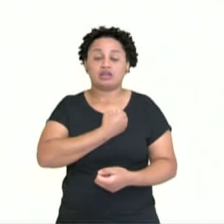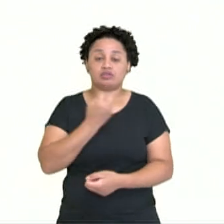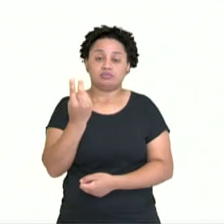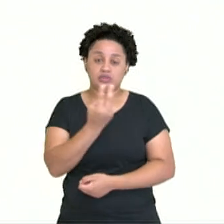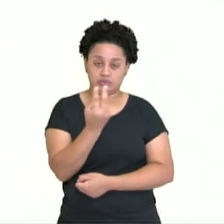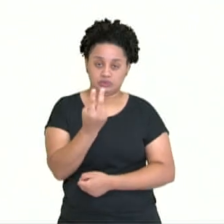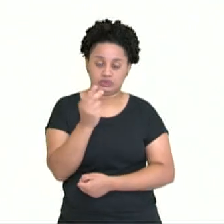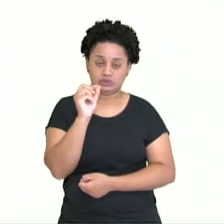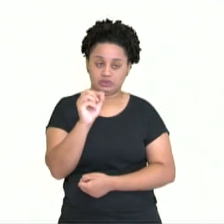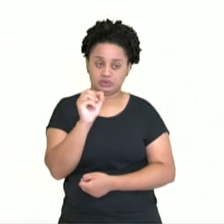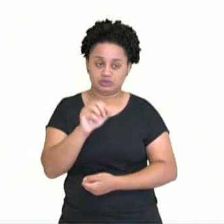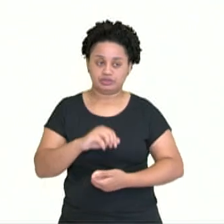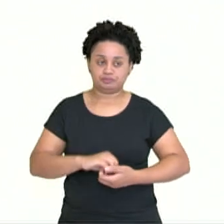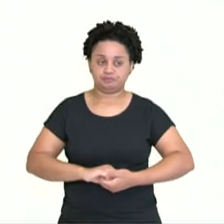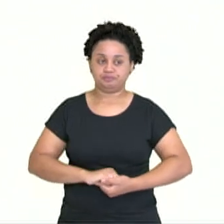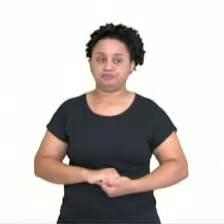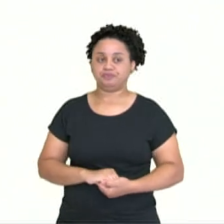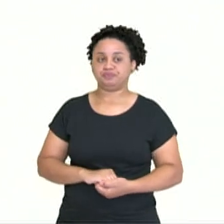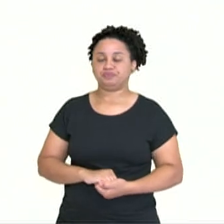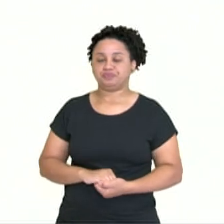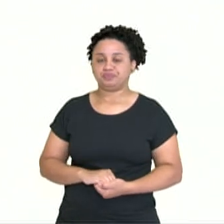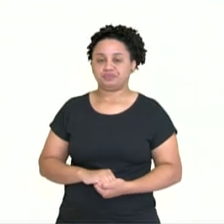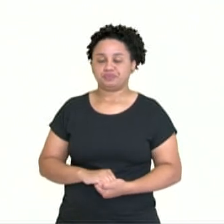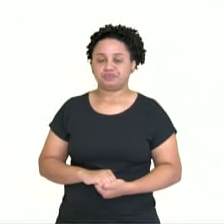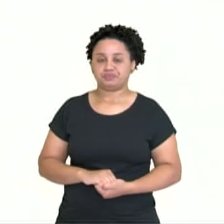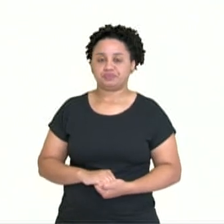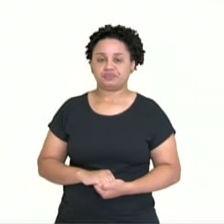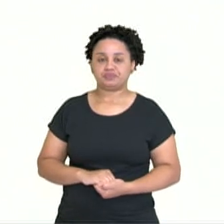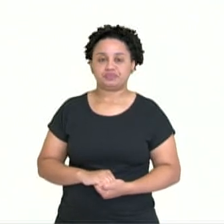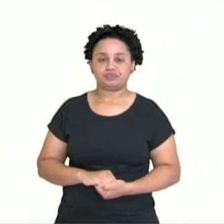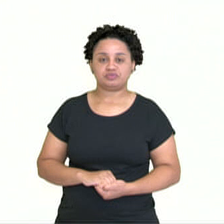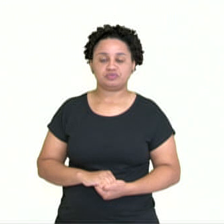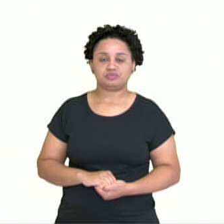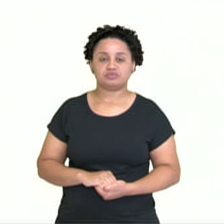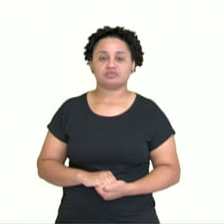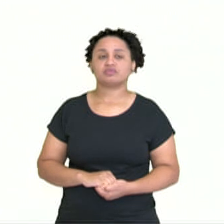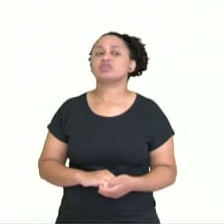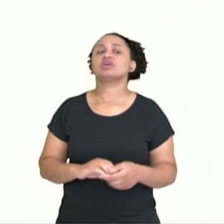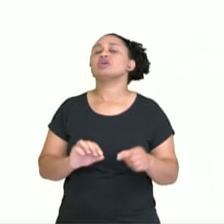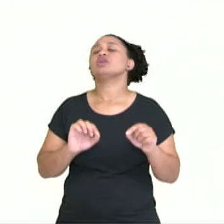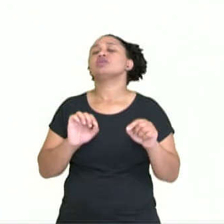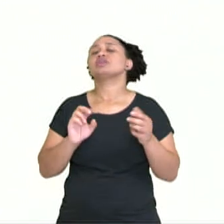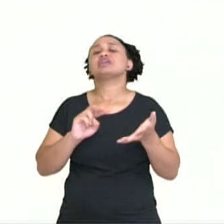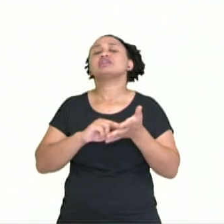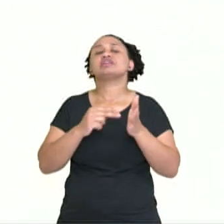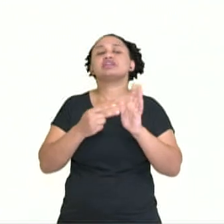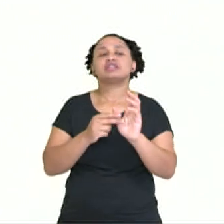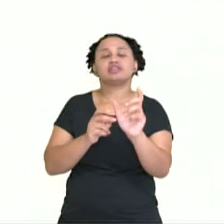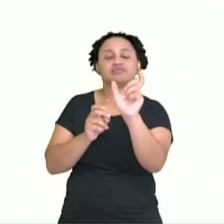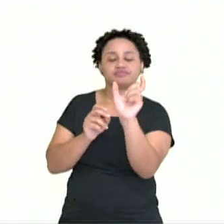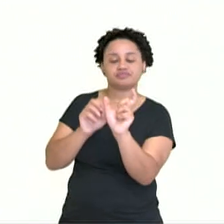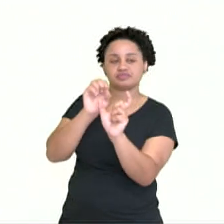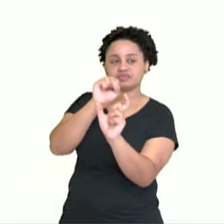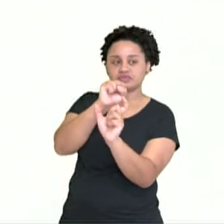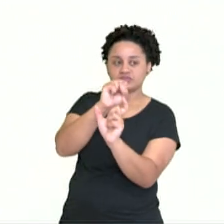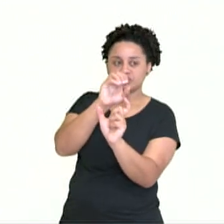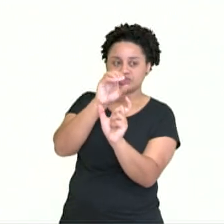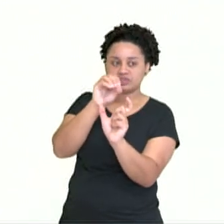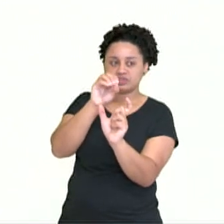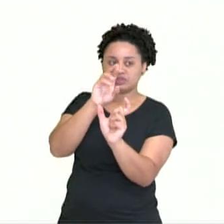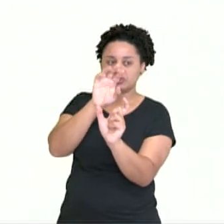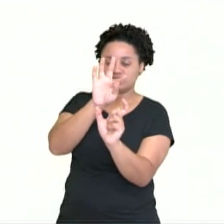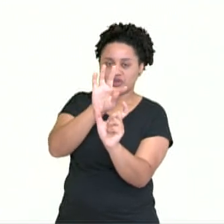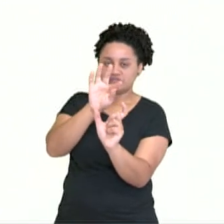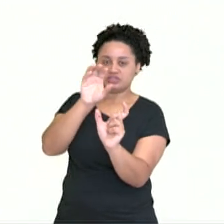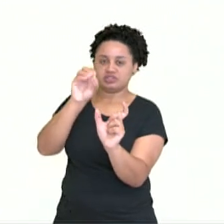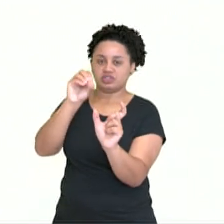2. These are some sort of horror stories. O que significa a expressão sort of,